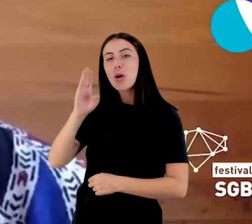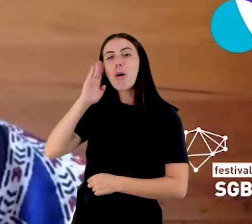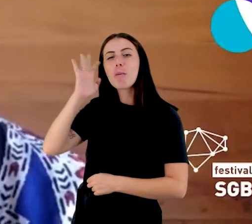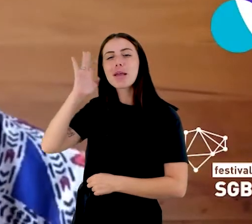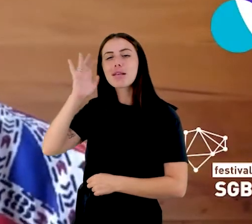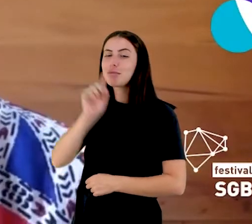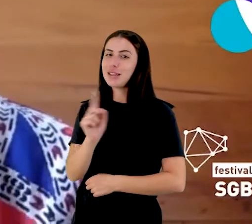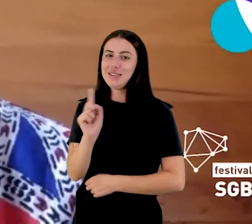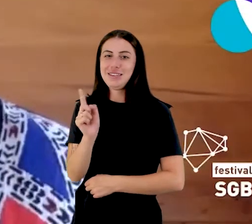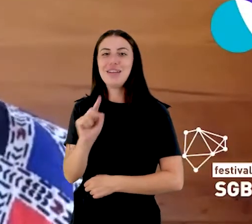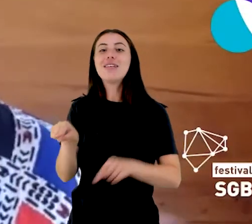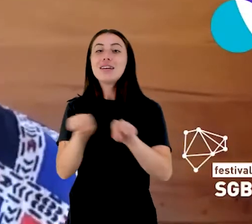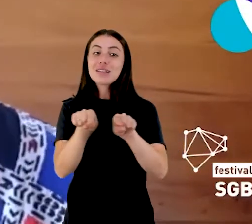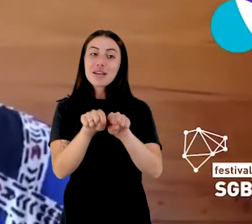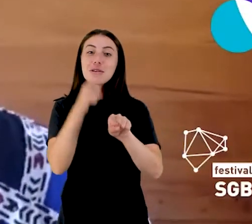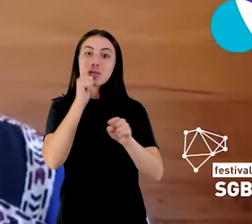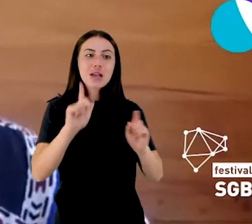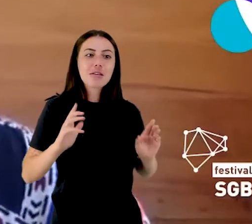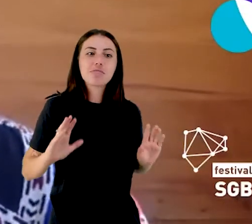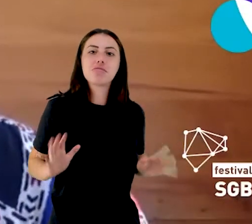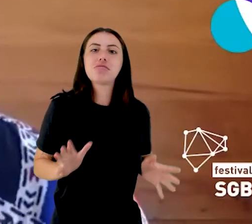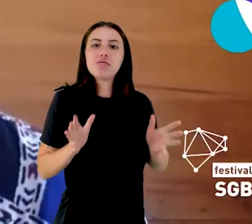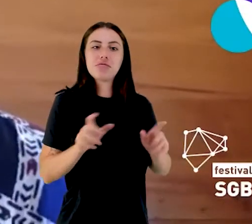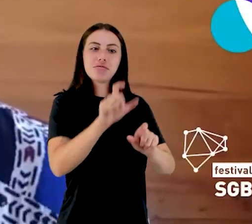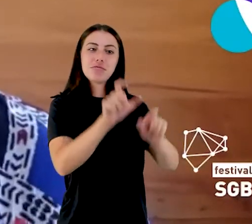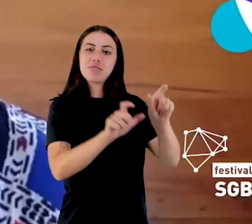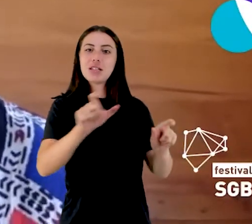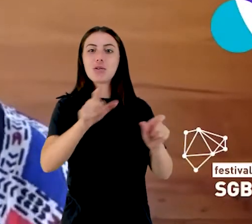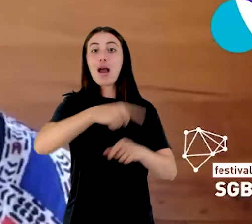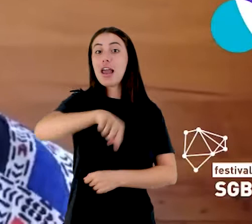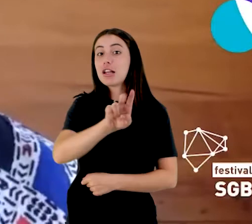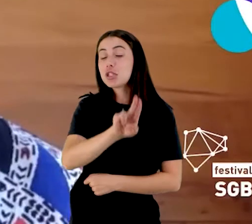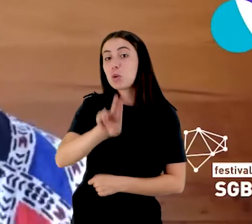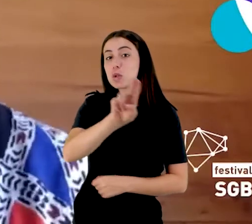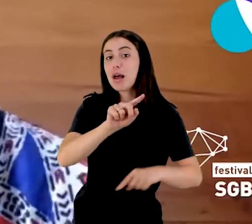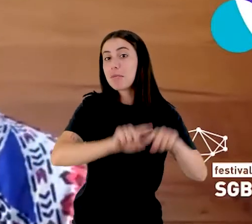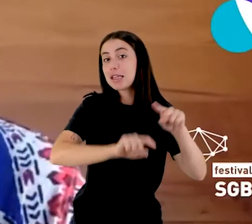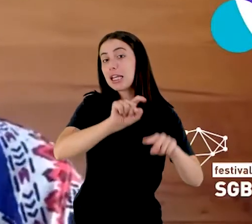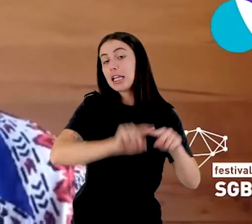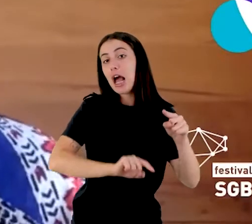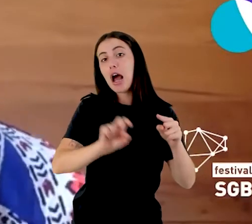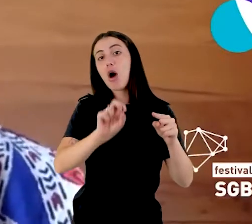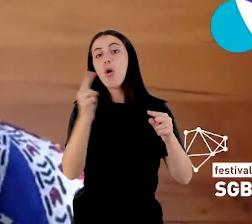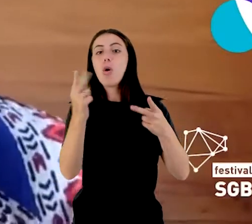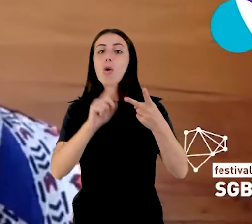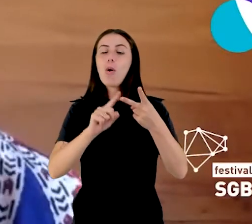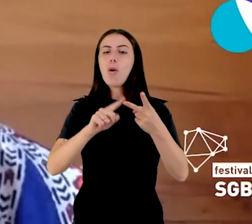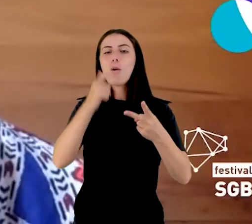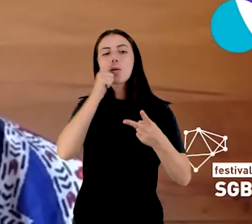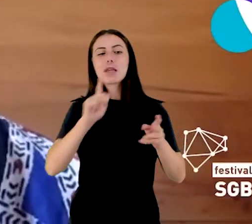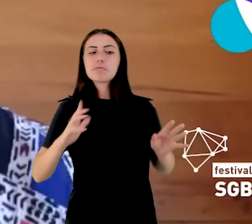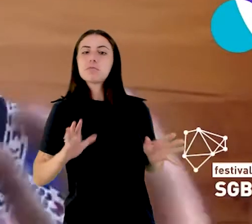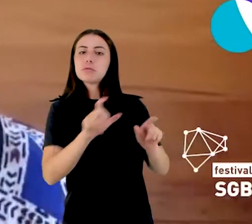ou seja, ele pode, por exemplo, não apenas mudar o pensamento, mas estimular as pessoas a comprar ou a boicotar um produto,